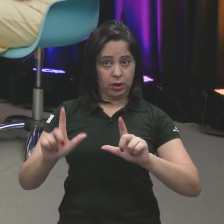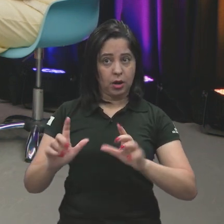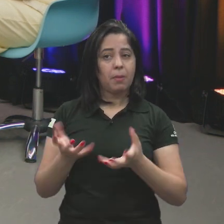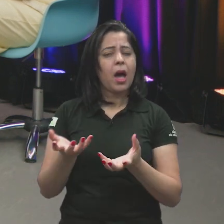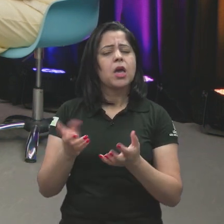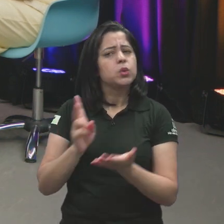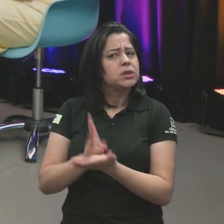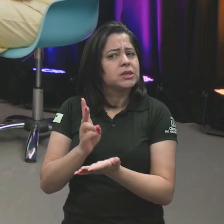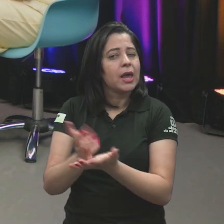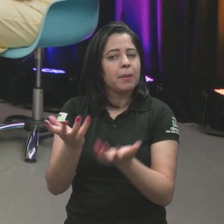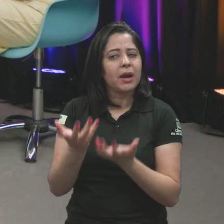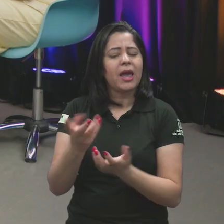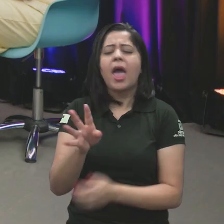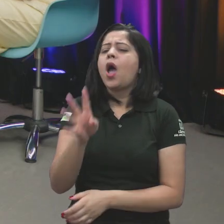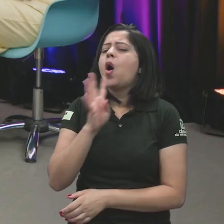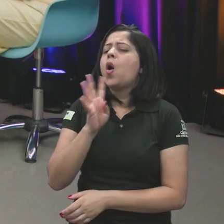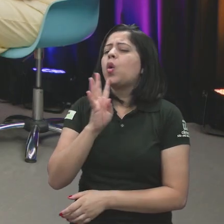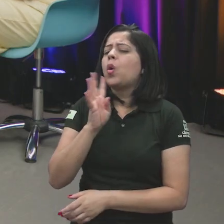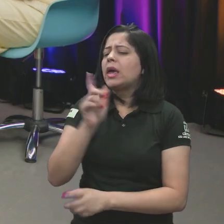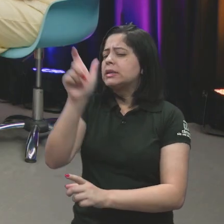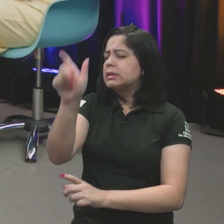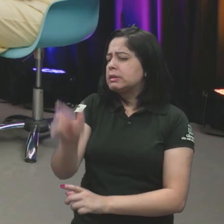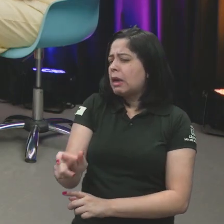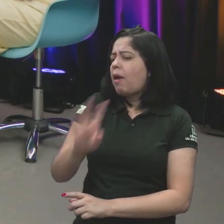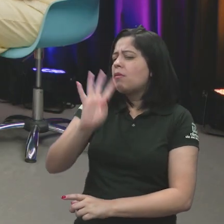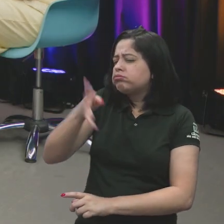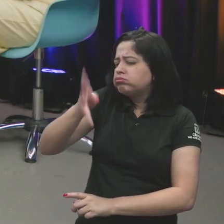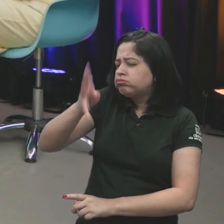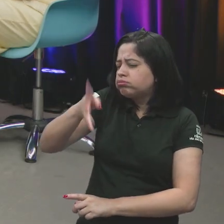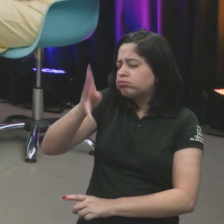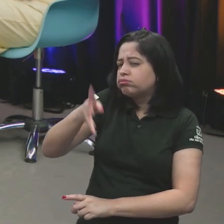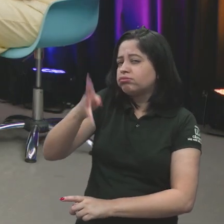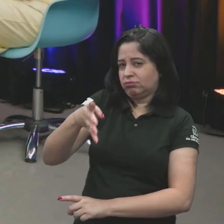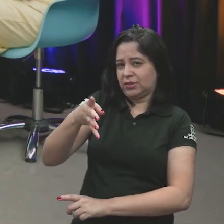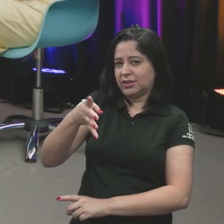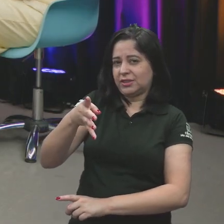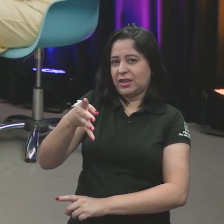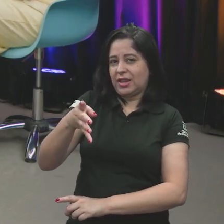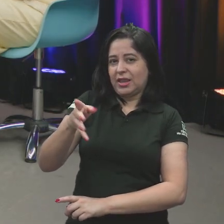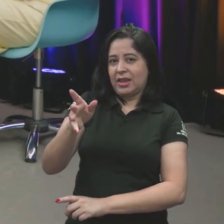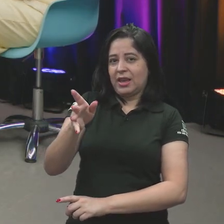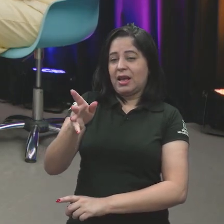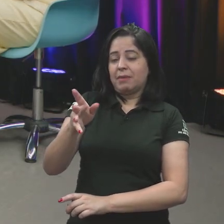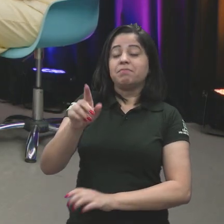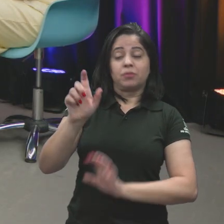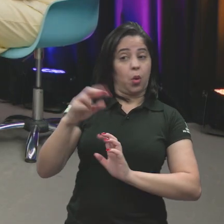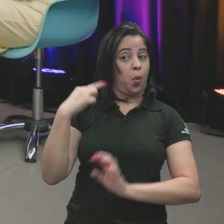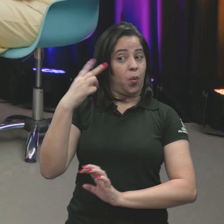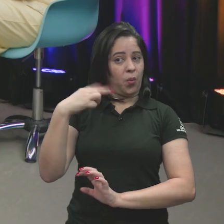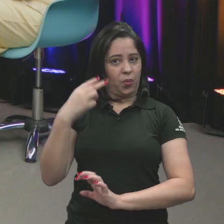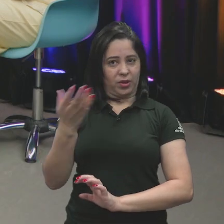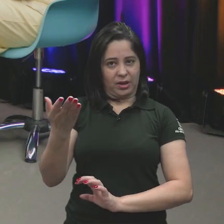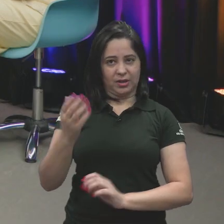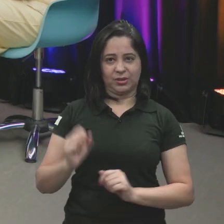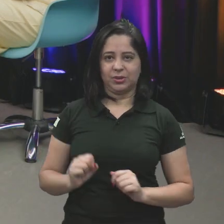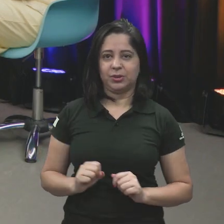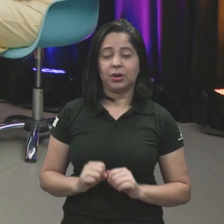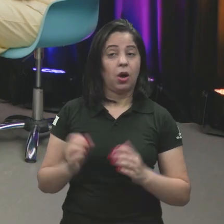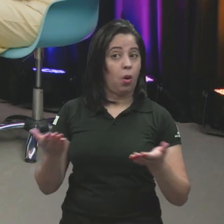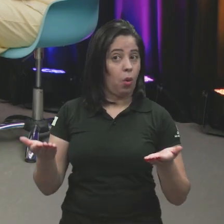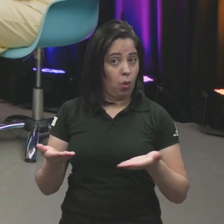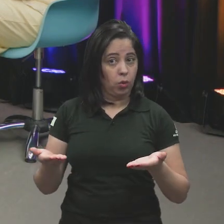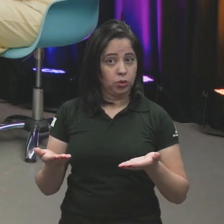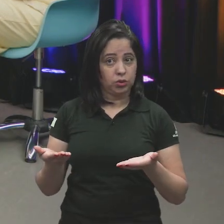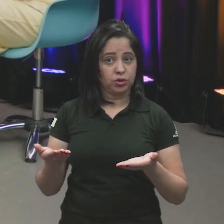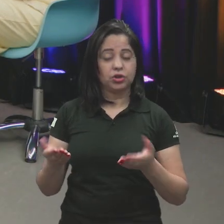sempre conhecer um pouco mais do vereador, mas, na verdade, a pessoa por trás dessa representatividade tão importante.